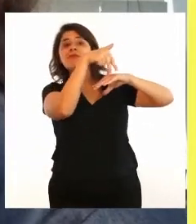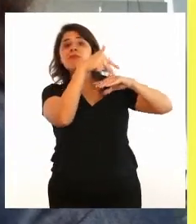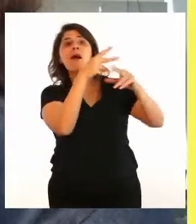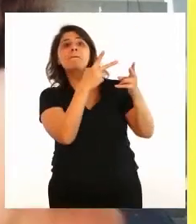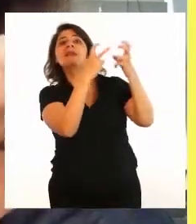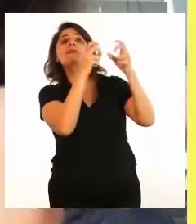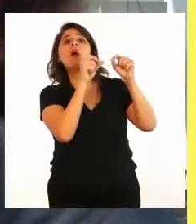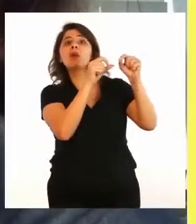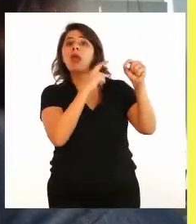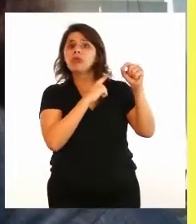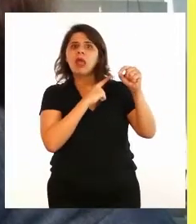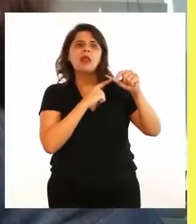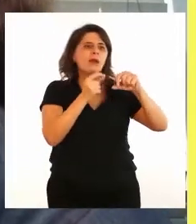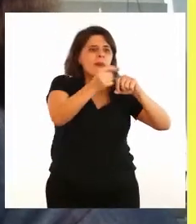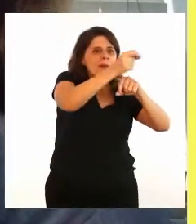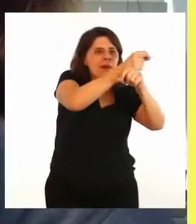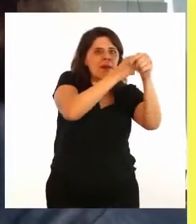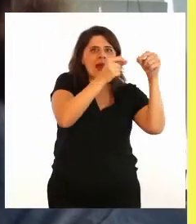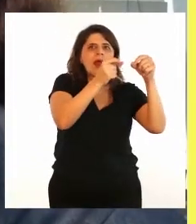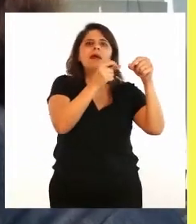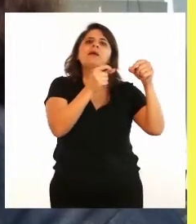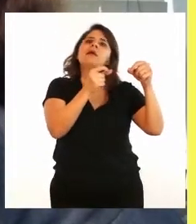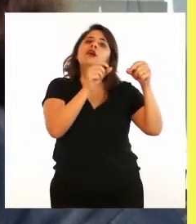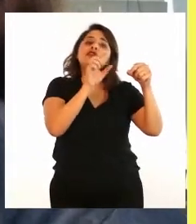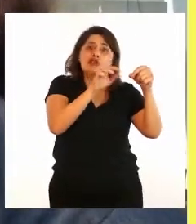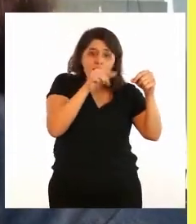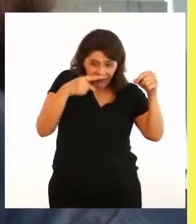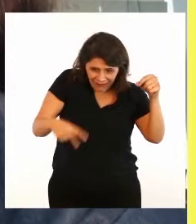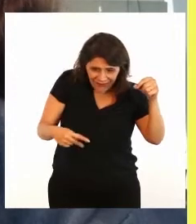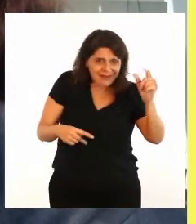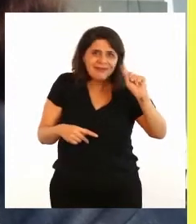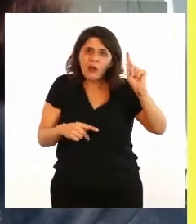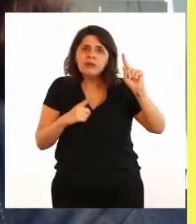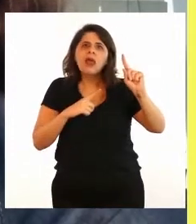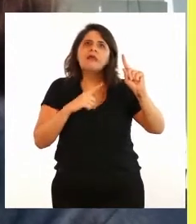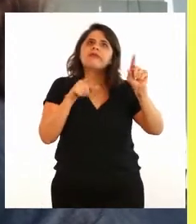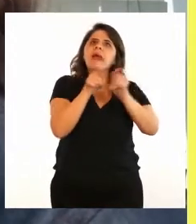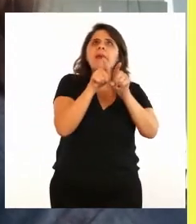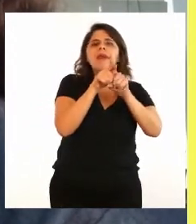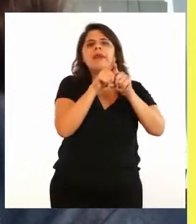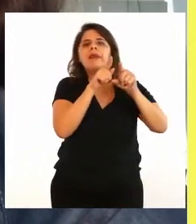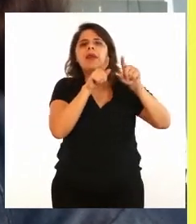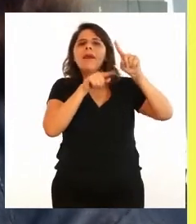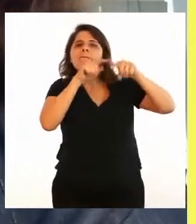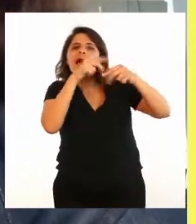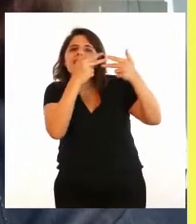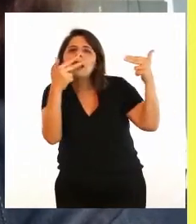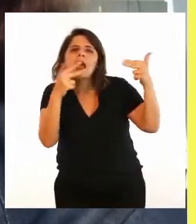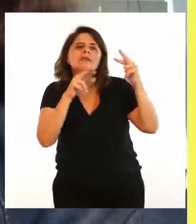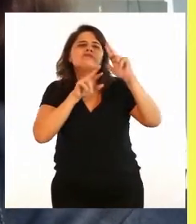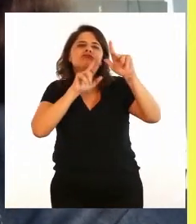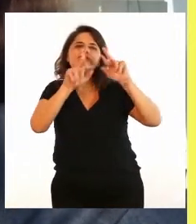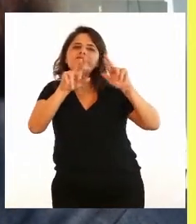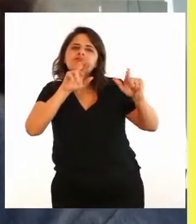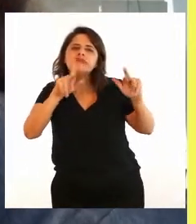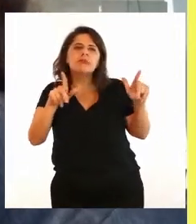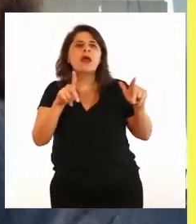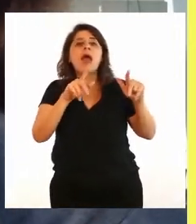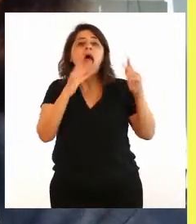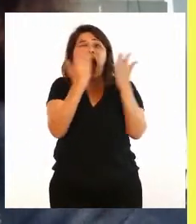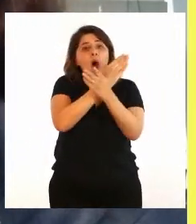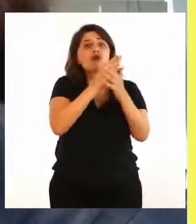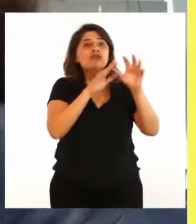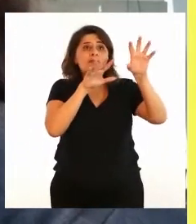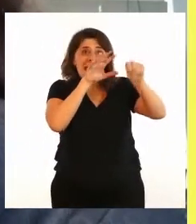meteoritos você tinha da superfície, do interior, você tinha de corpos que foram diferenciados, ou seja, que viraram